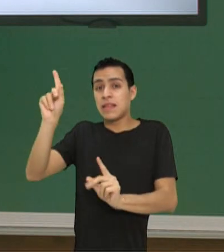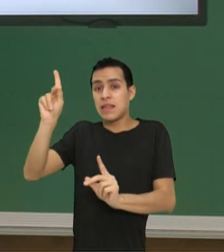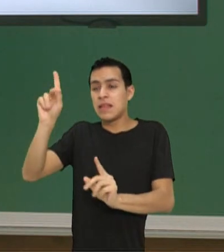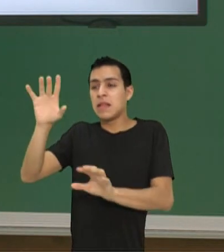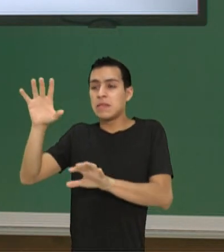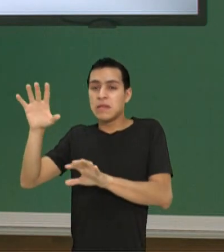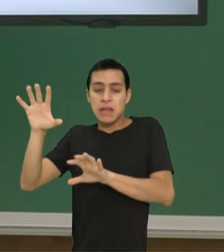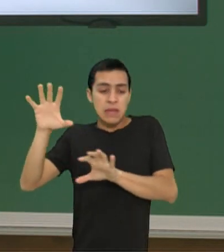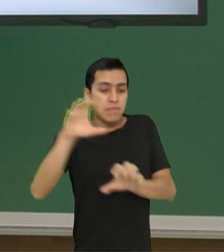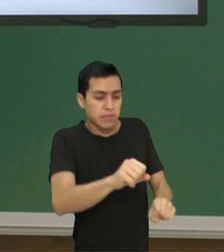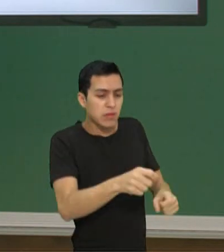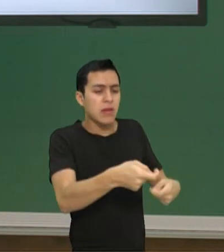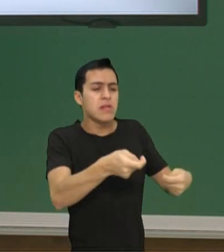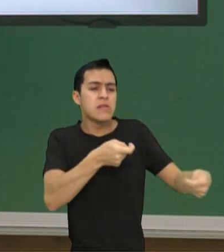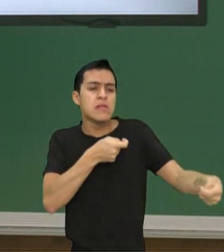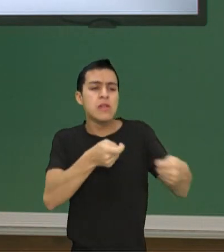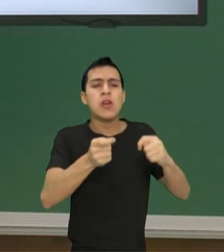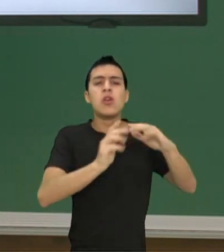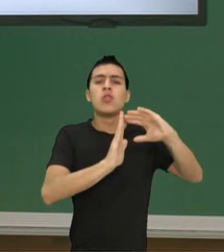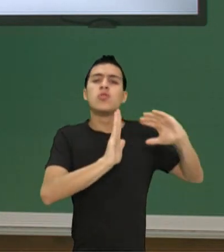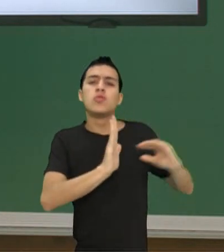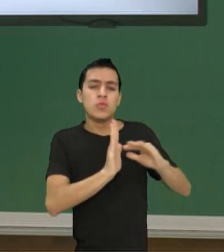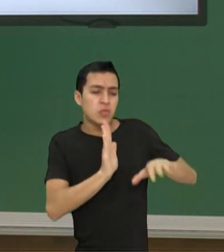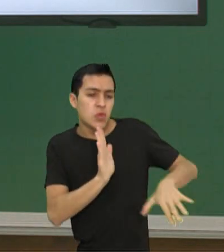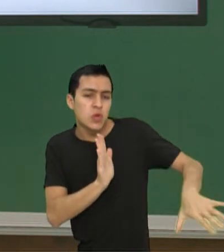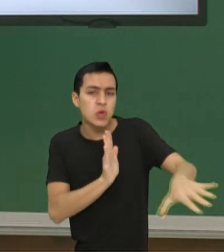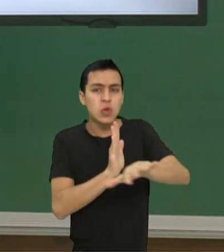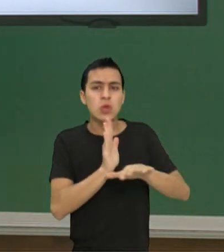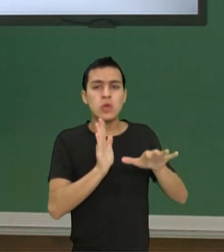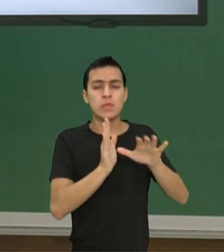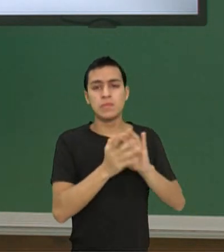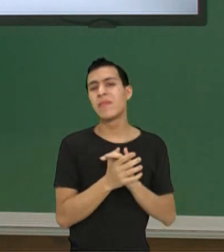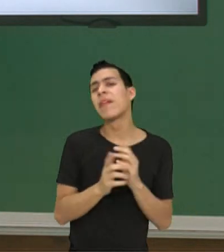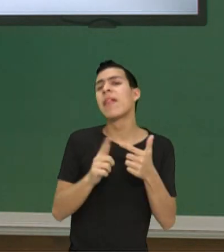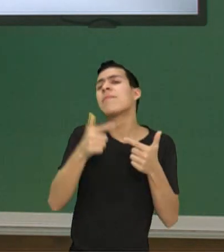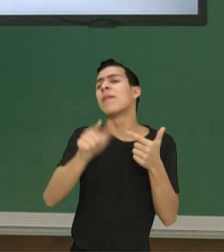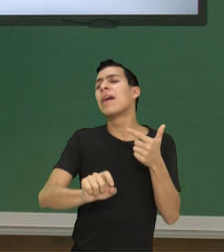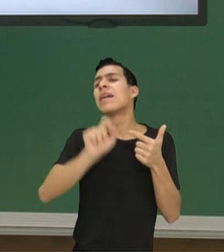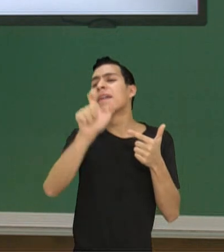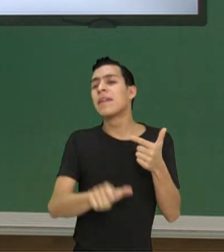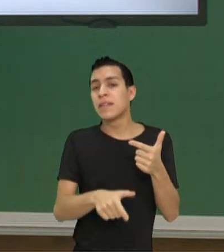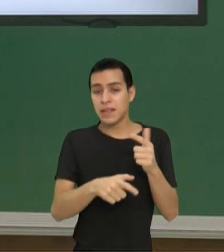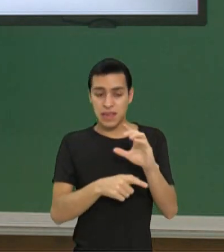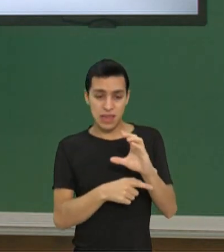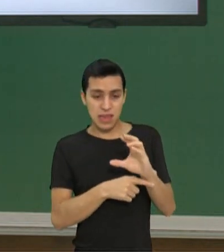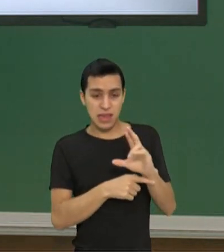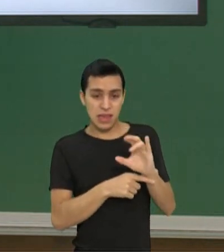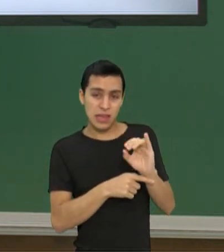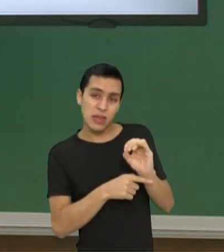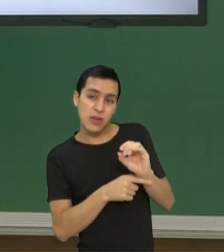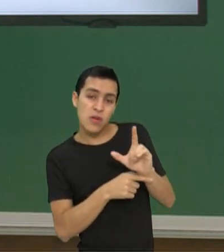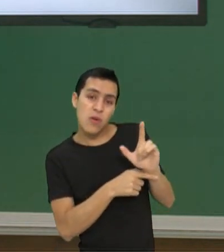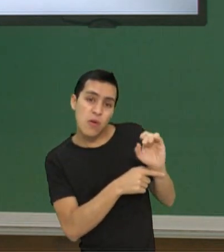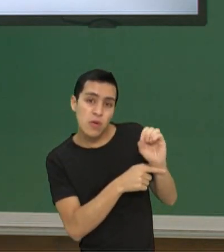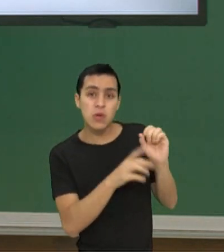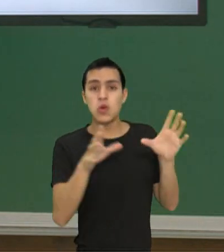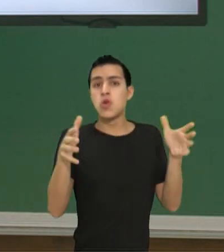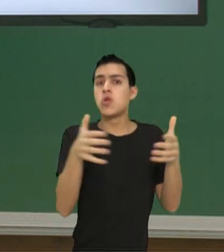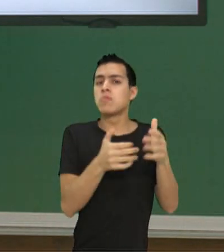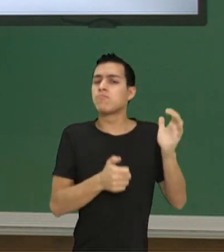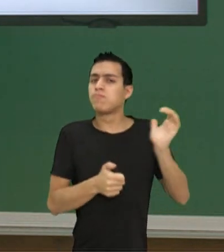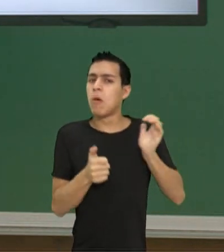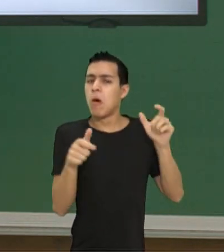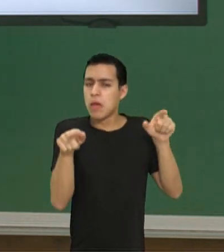e administrava tudo que ele tinha por aqui. Quem mais estava? Os crioulos, a elite crioula, uma